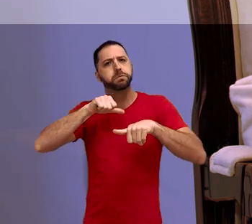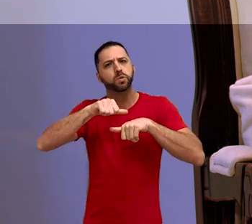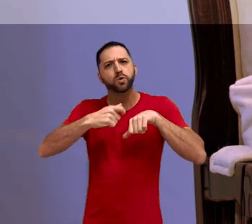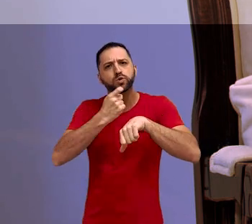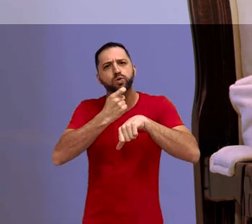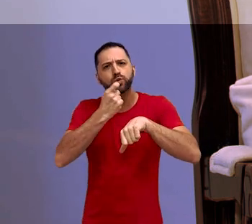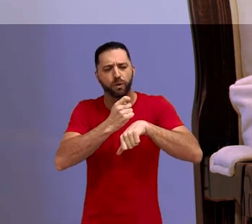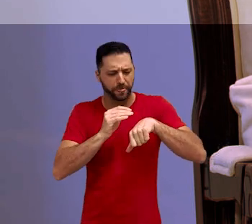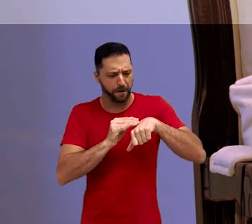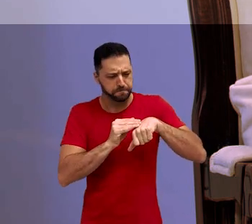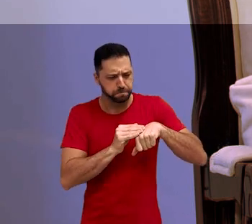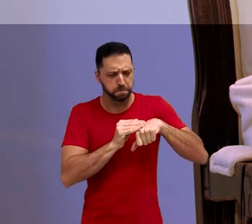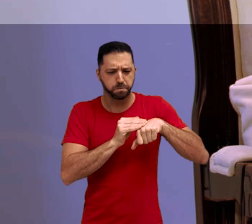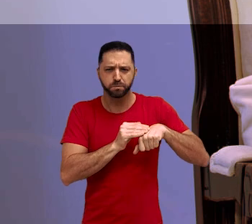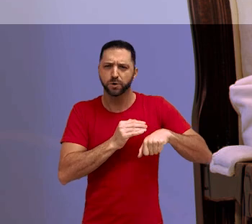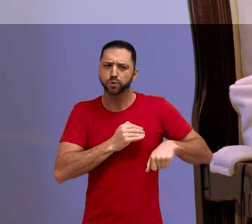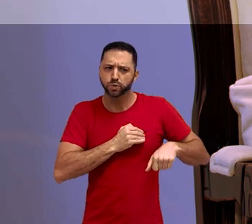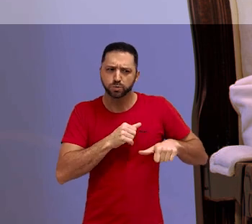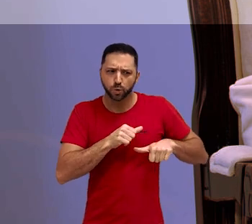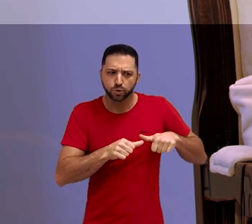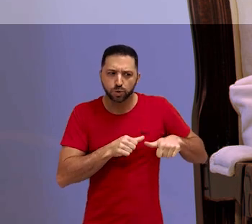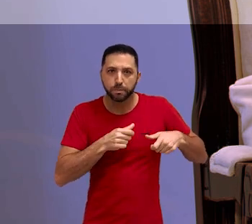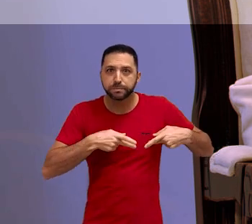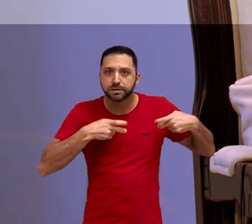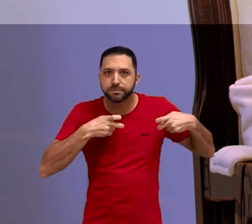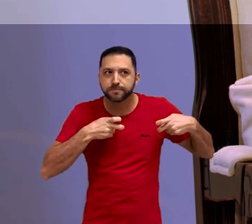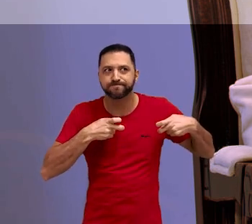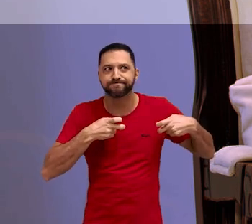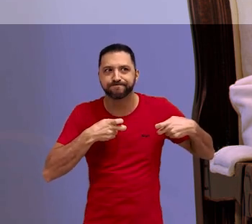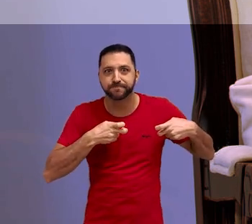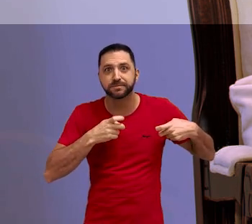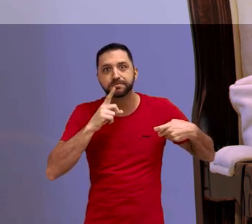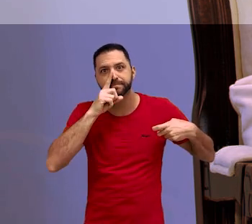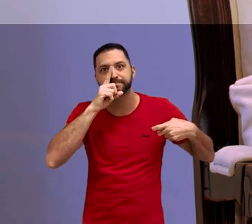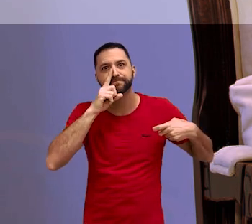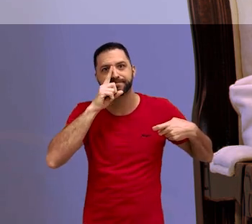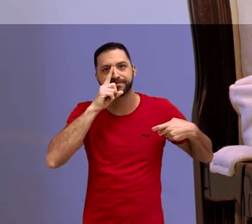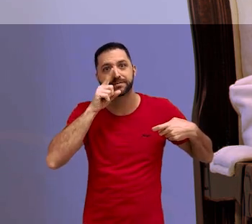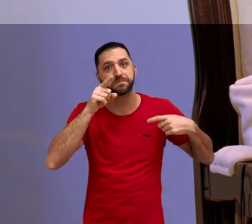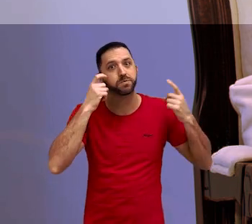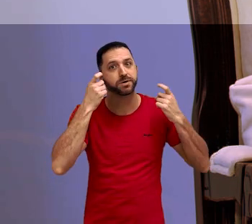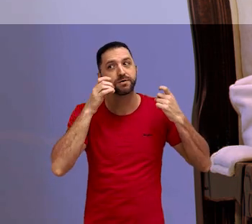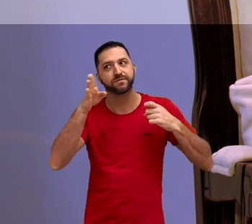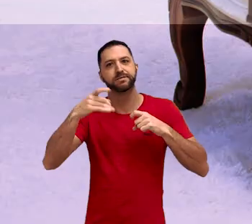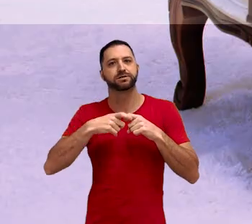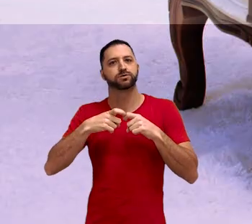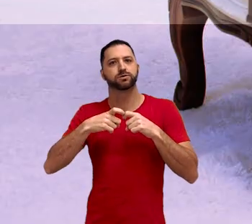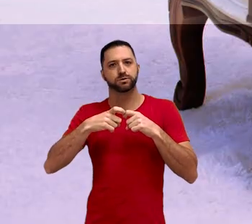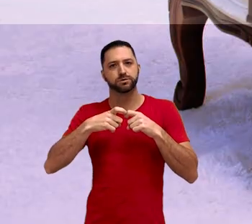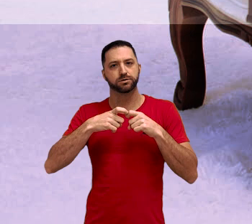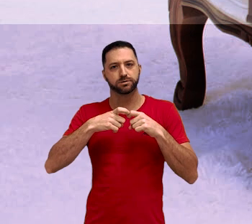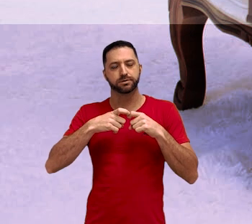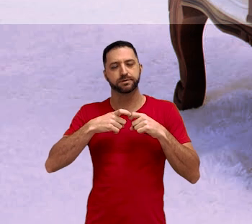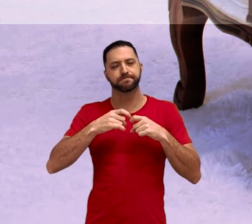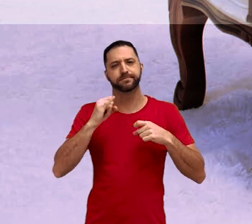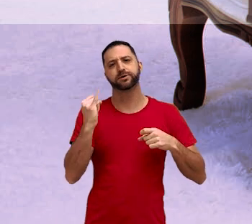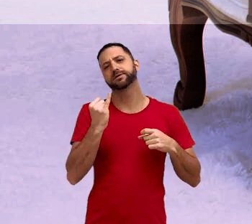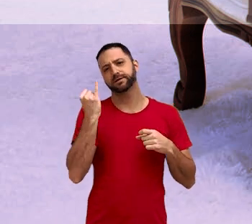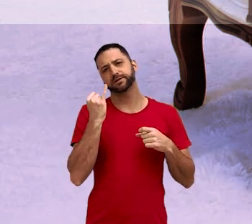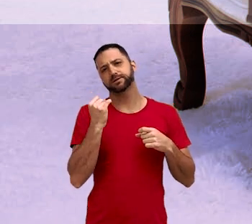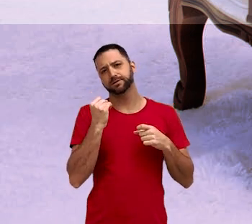região que você não tinha uma percepção diferente, algo te chama a atenção. Então, seja